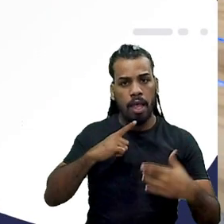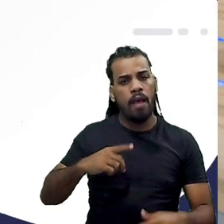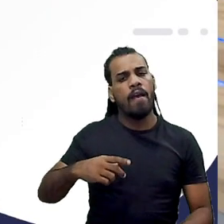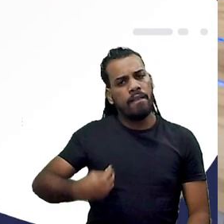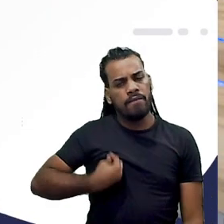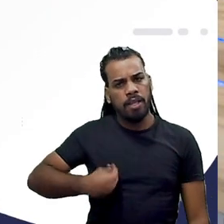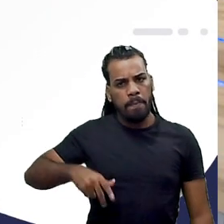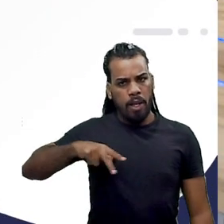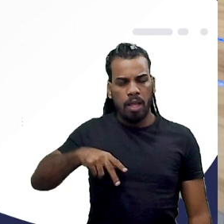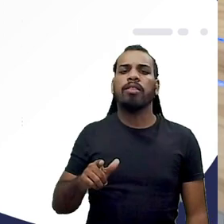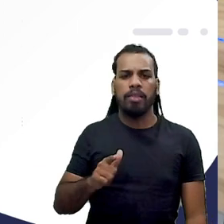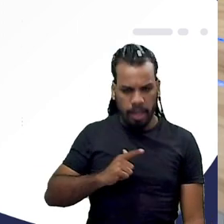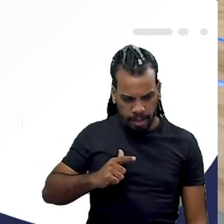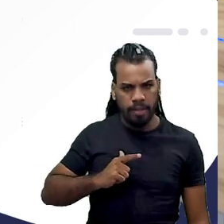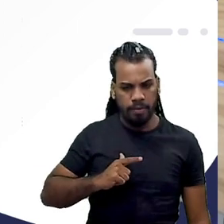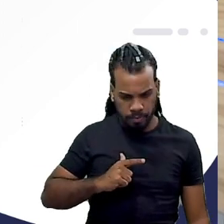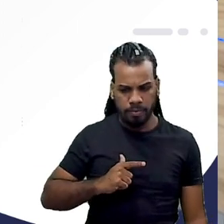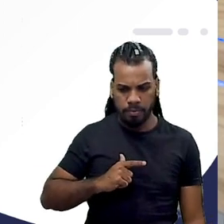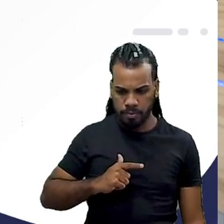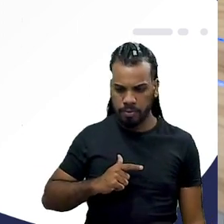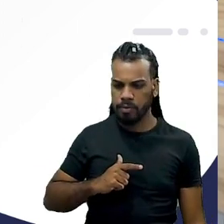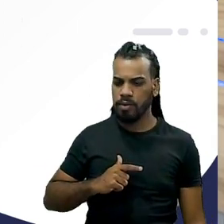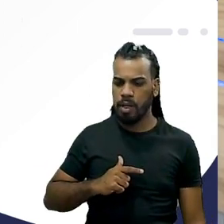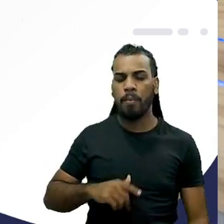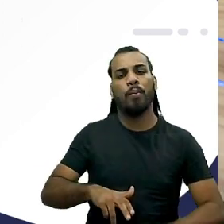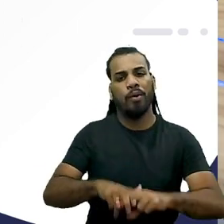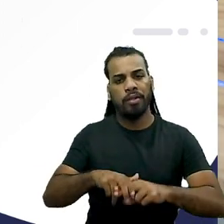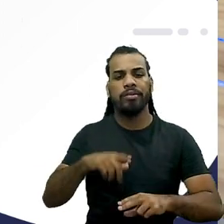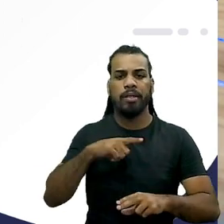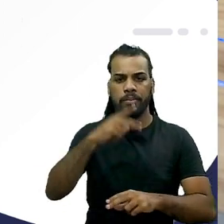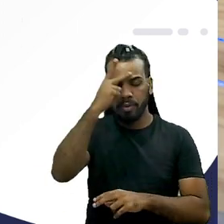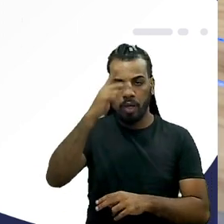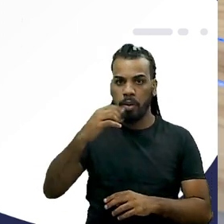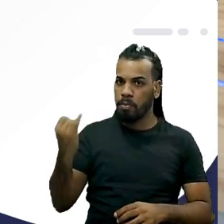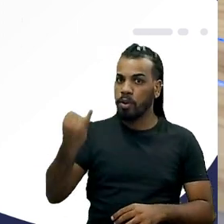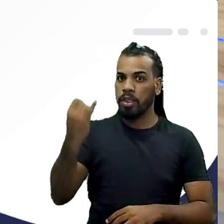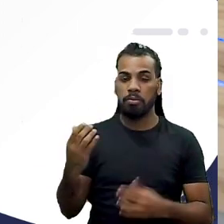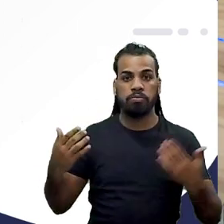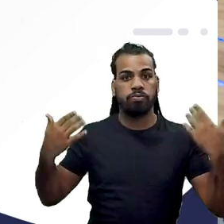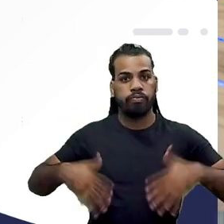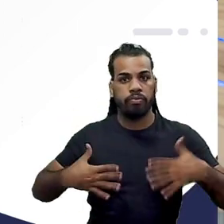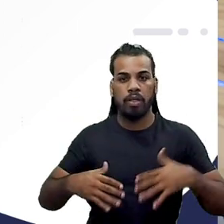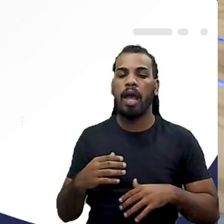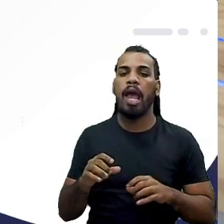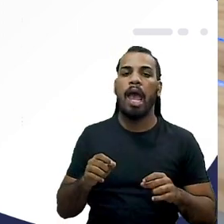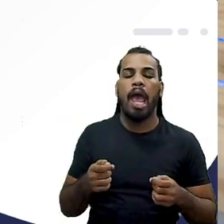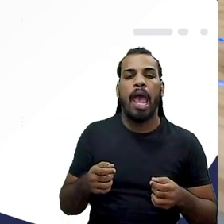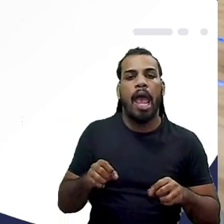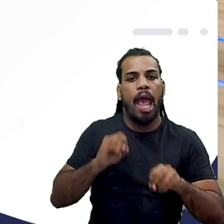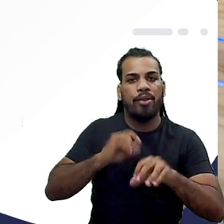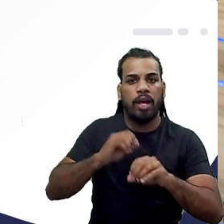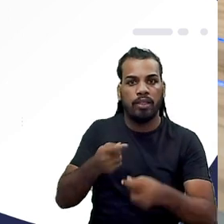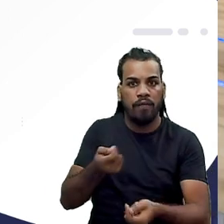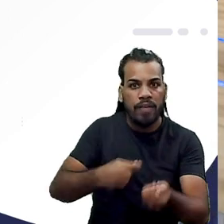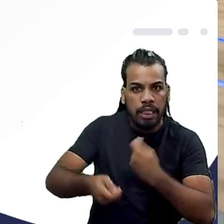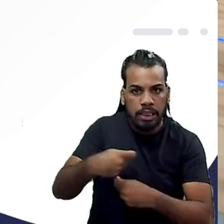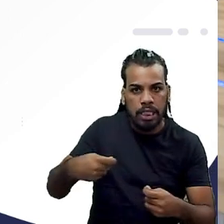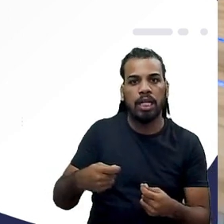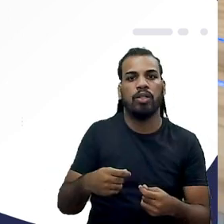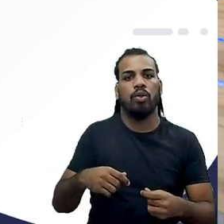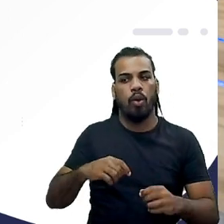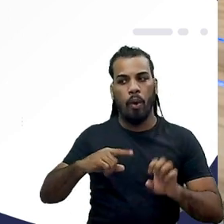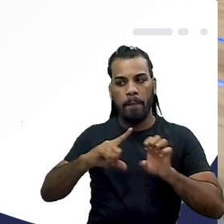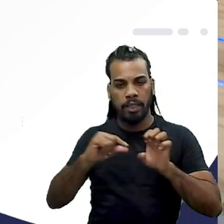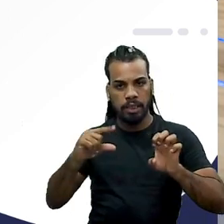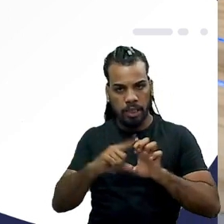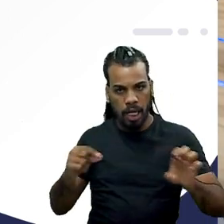pessoal. É por isso que atualmente tem assumido uma importância muito grande a educação financeira, o empreendedorismo,